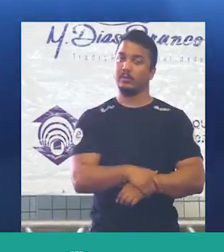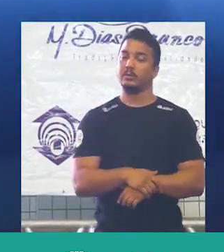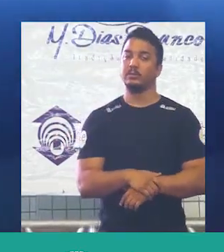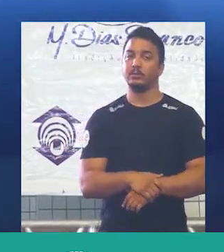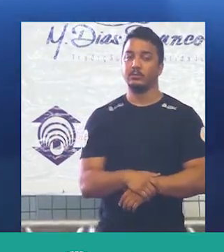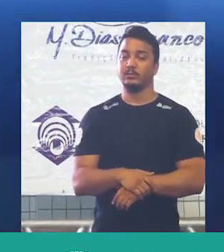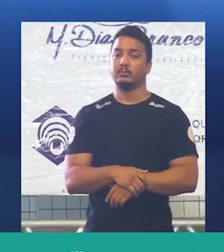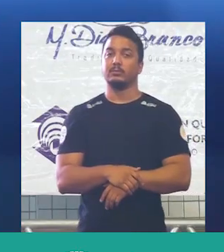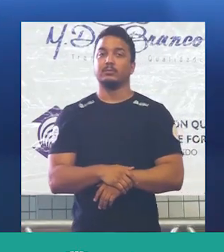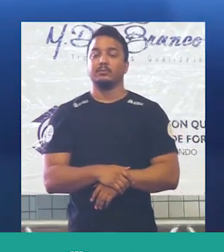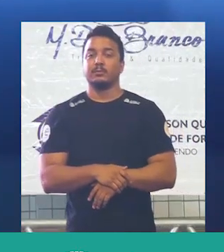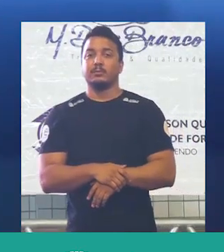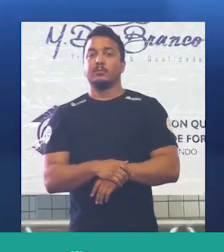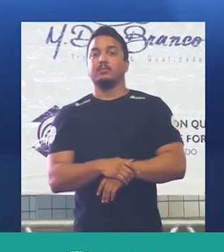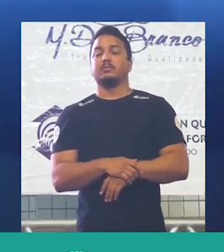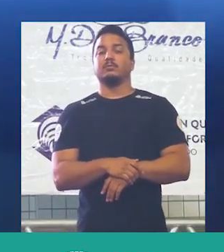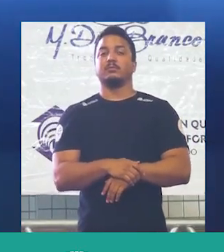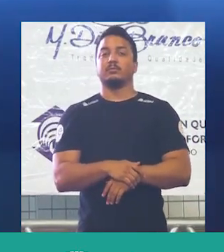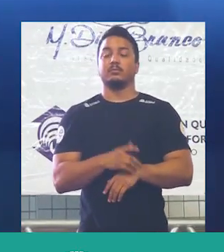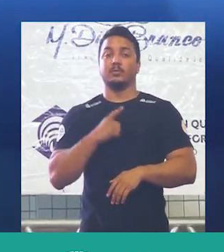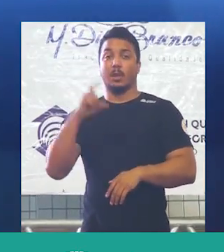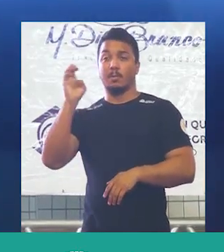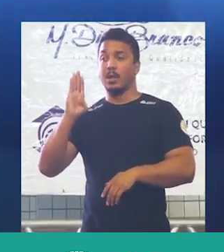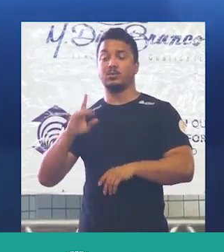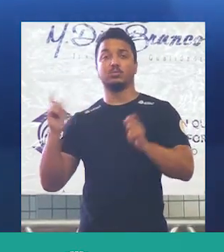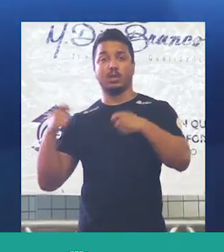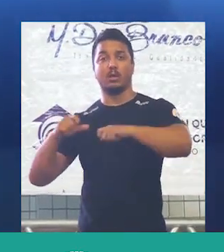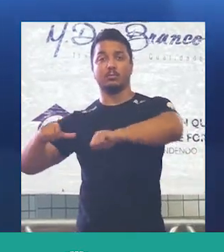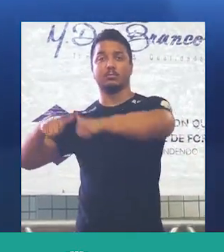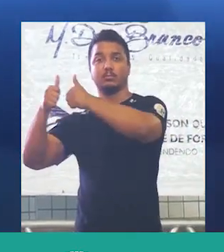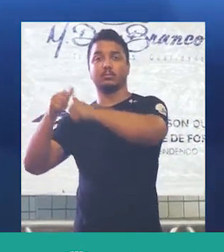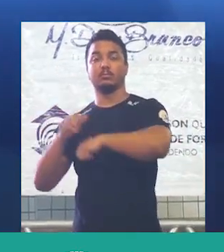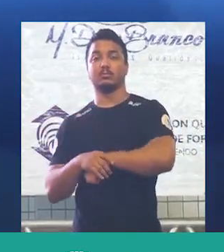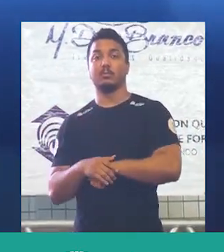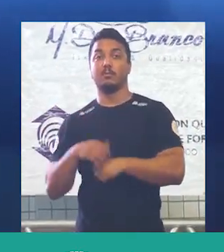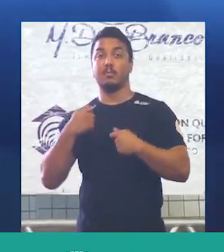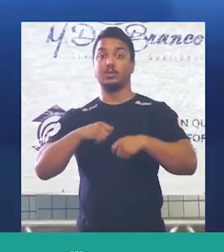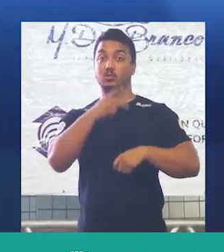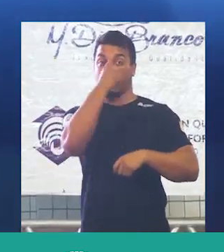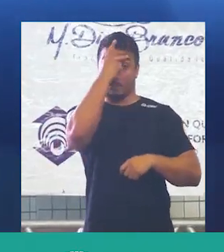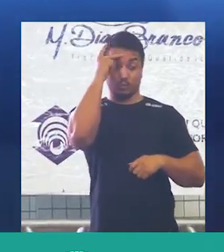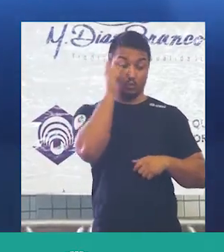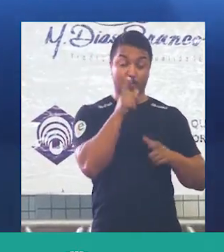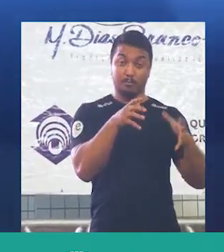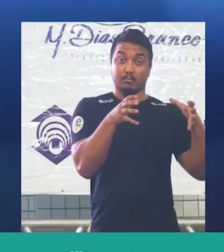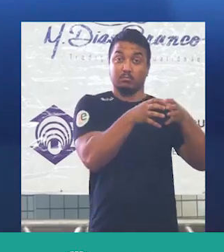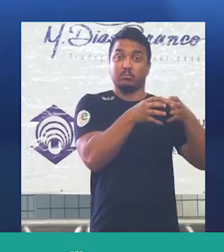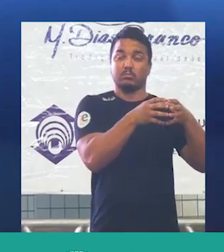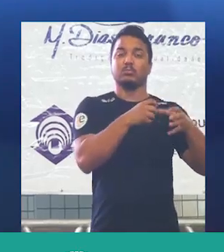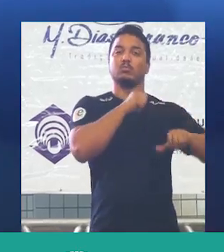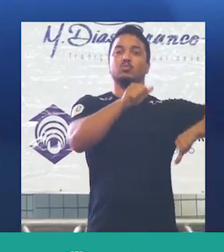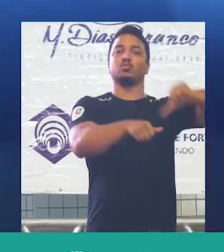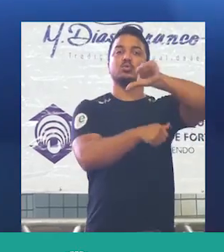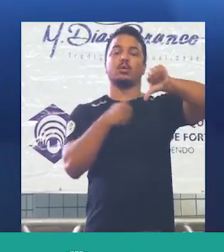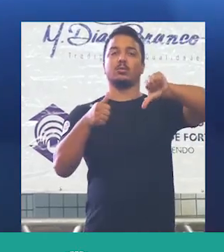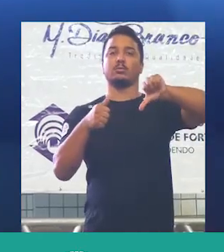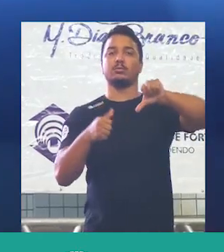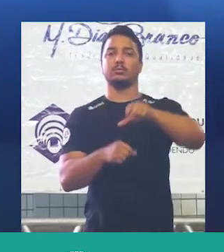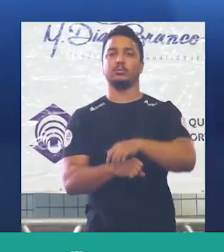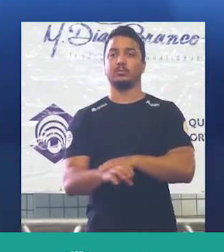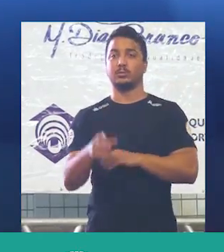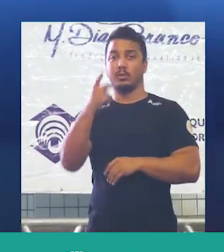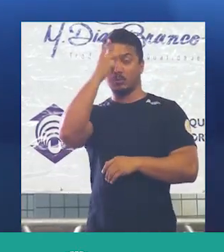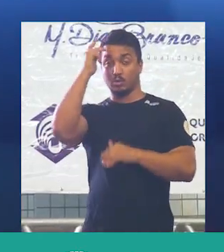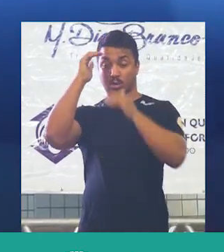Complicado. Por isso que eu digo, rapaz, o Brasil tem jeito. É só a gente mudar o nosso povo. Pronto, aí vai ser legal, né? No dia que as